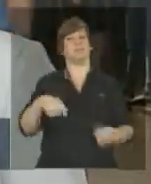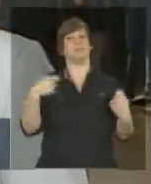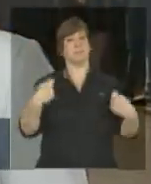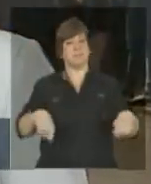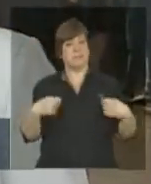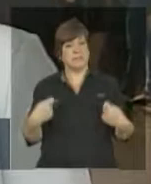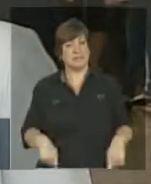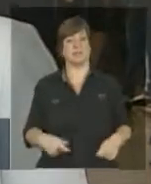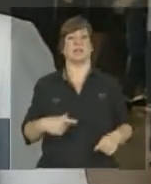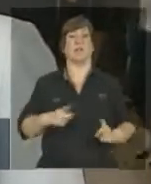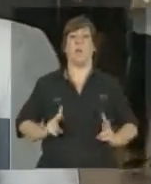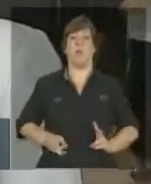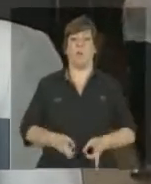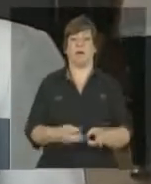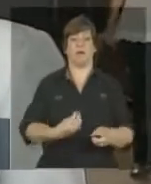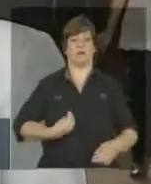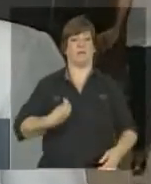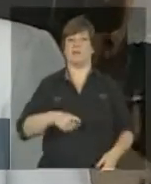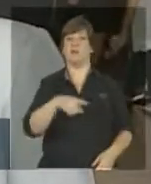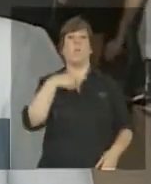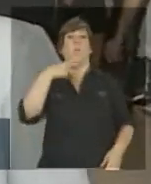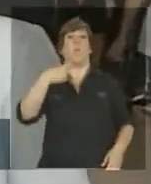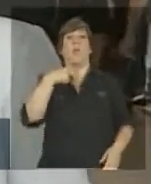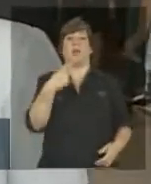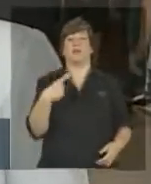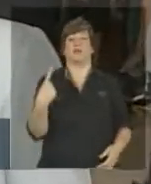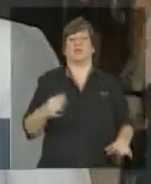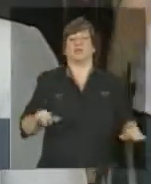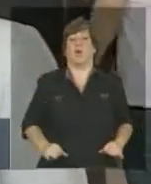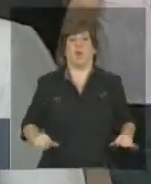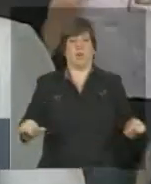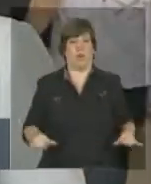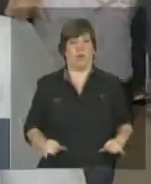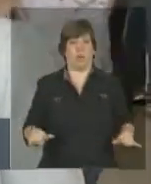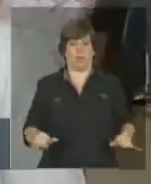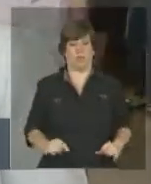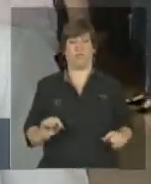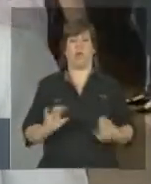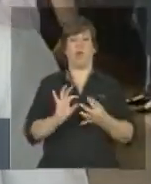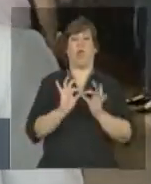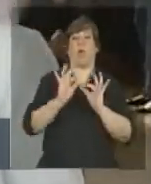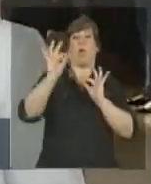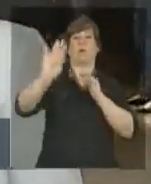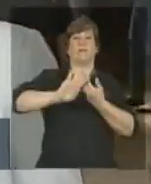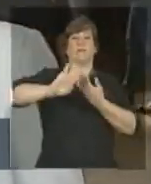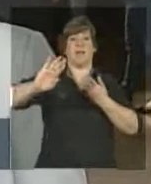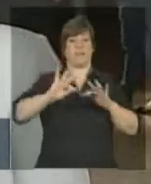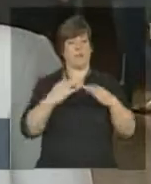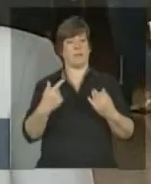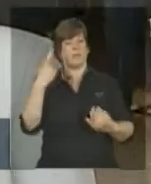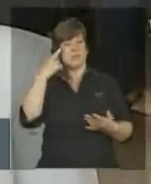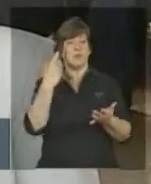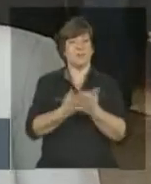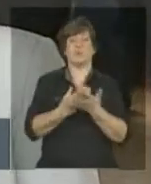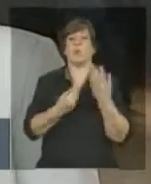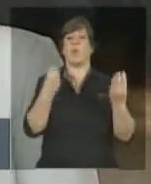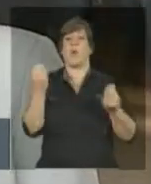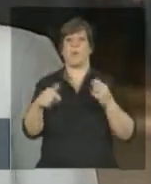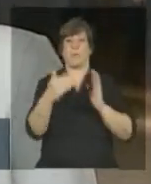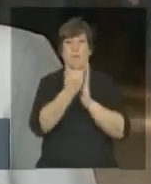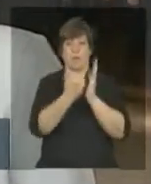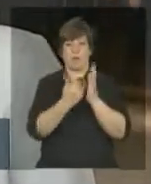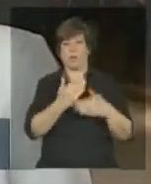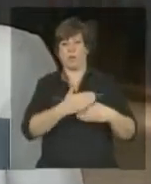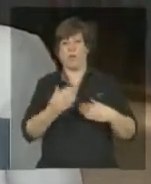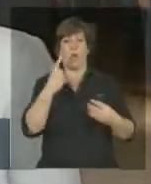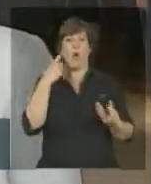um lastro, porque senão ela não aguenta. O sofrimento psíquico de ficar longe da sua família é algo que nós estamos estudando no programa ao